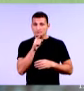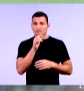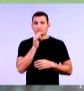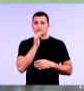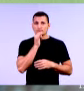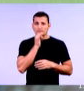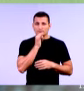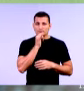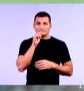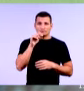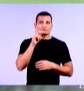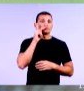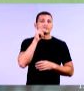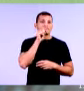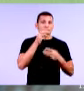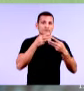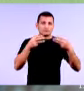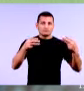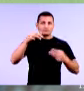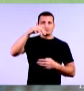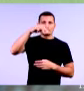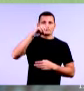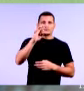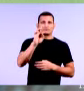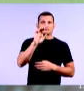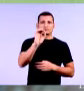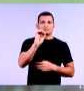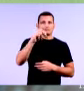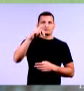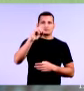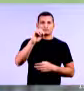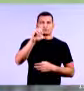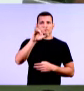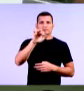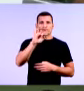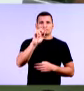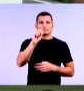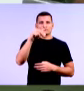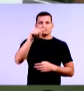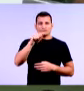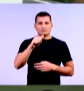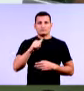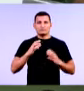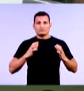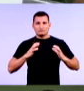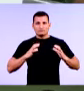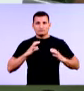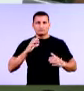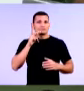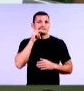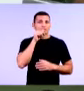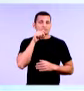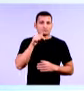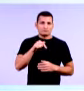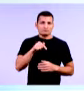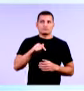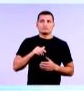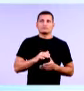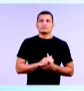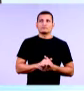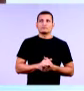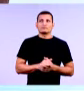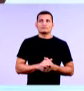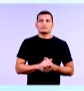na cidade de Porto Velho. Essa rede, inclusive, está já em funcionamento, ok? Bom, agora, gente, nós vamos